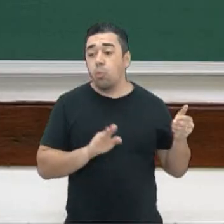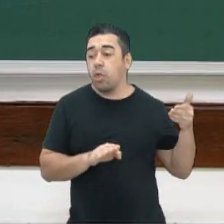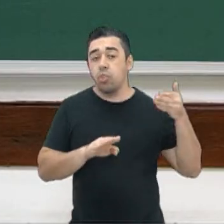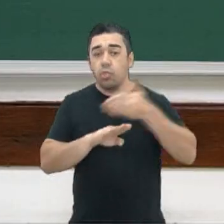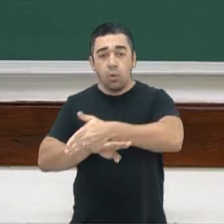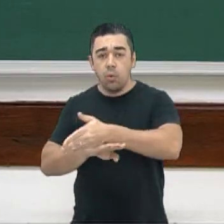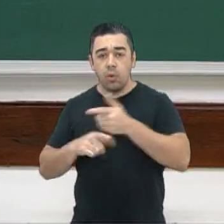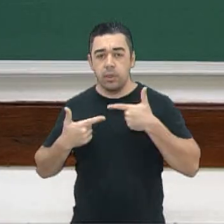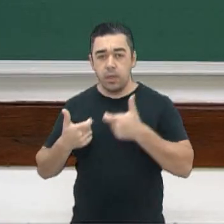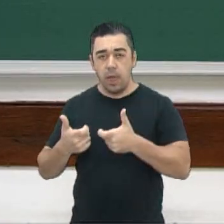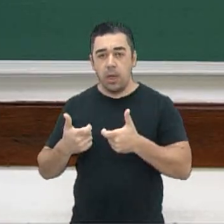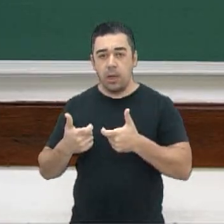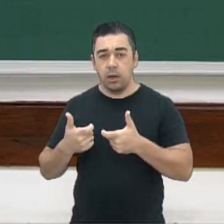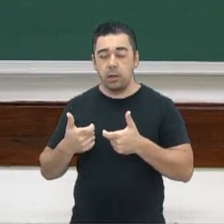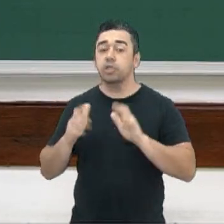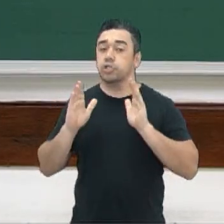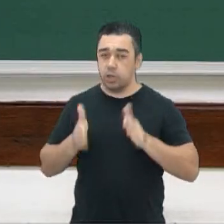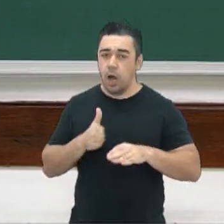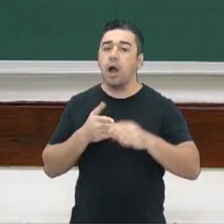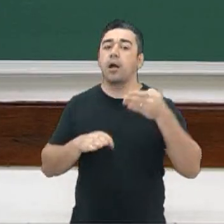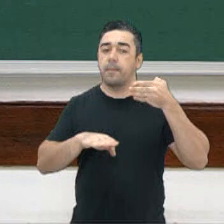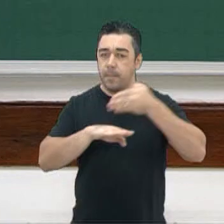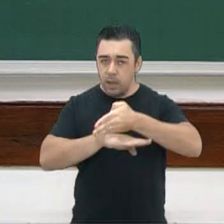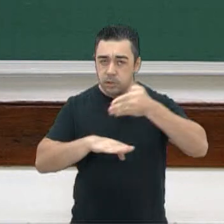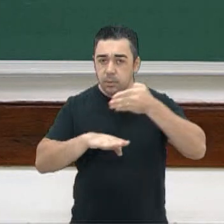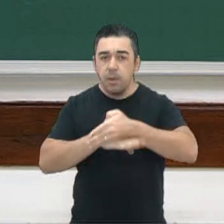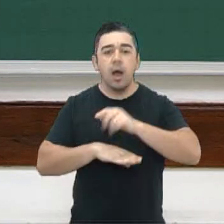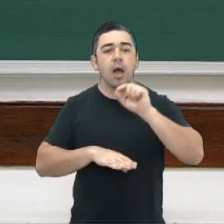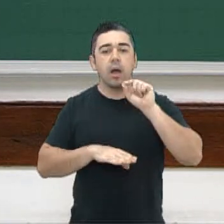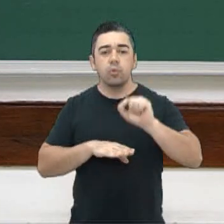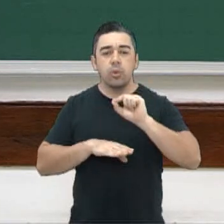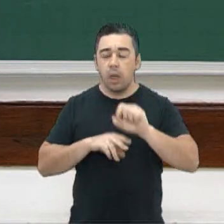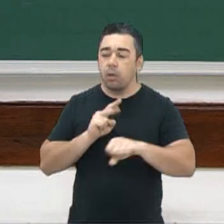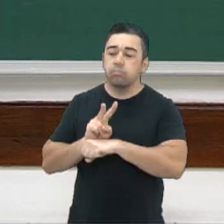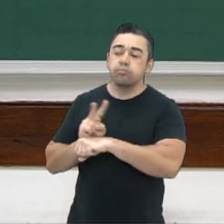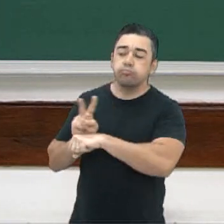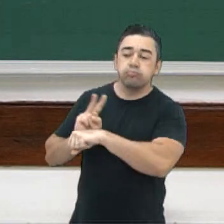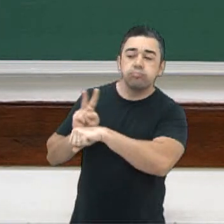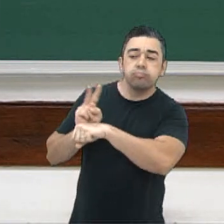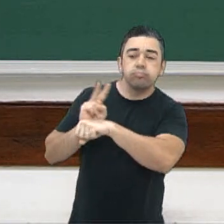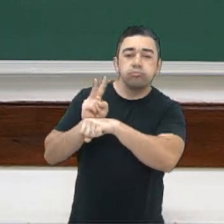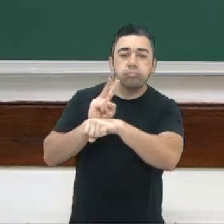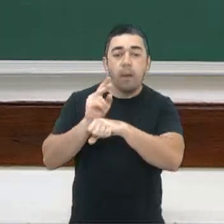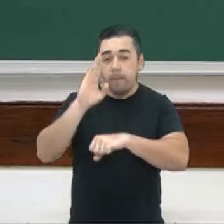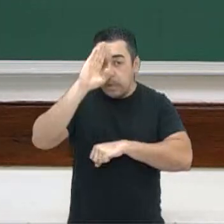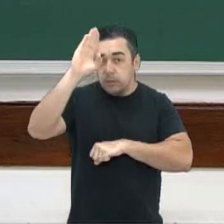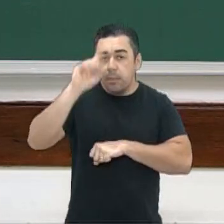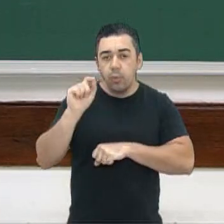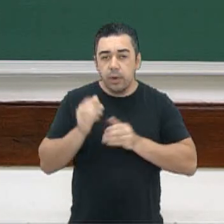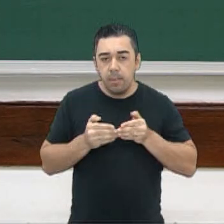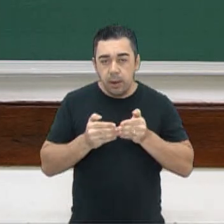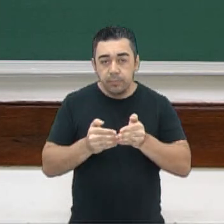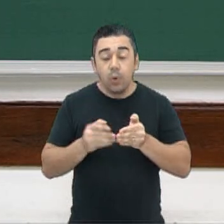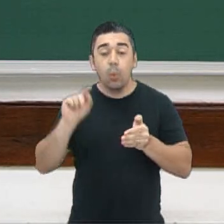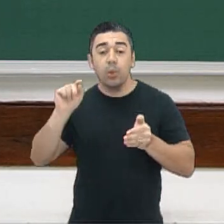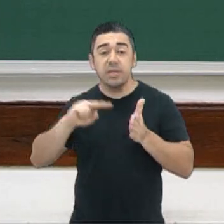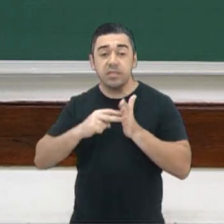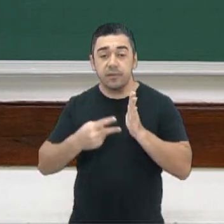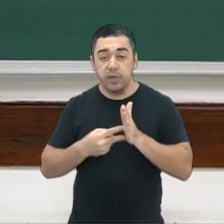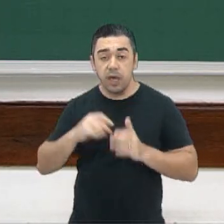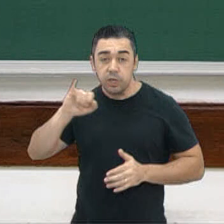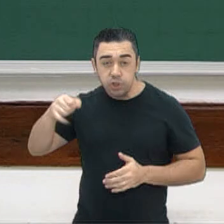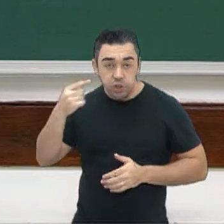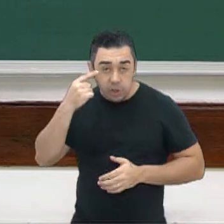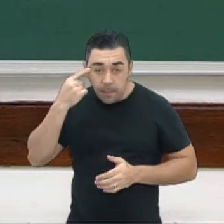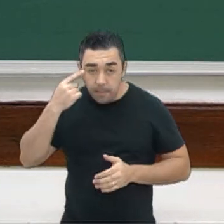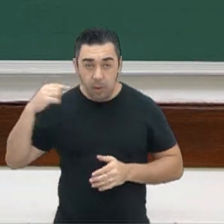guerra, apesar de já ter participado de alguns policiamentos, principalmente na parte marítima. O que o Japão quis com a guerra, com o